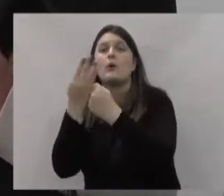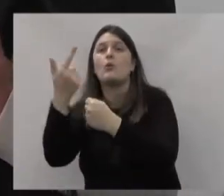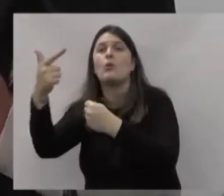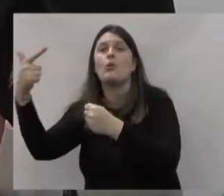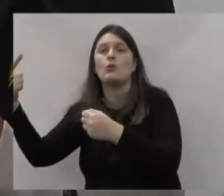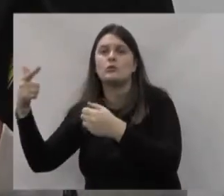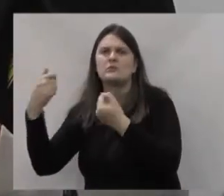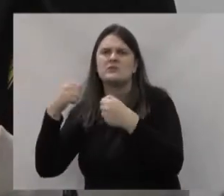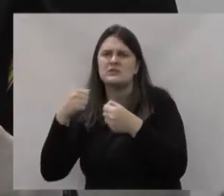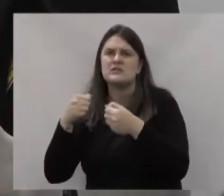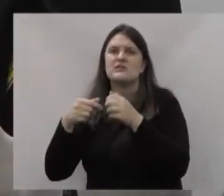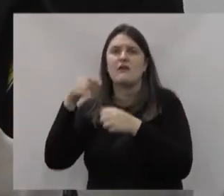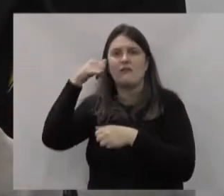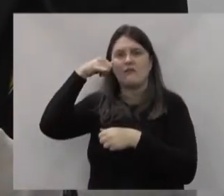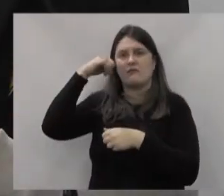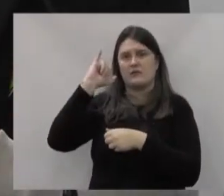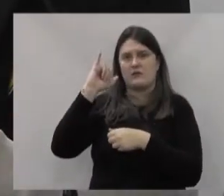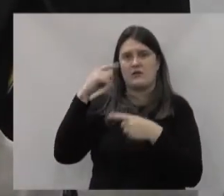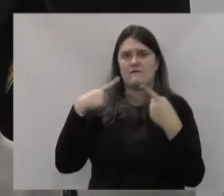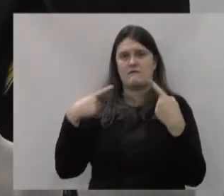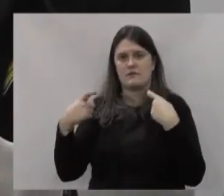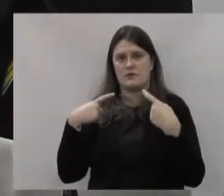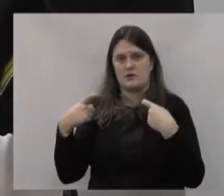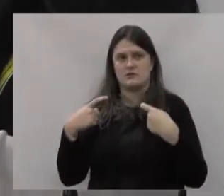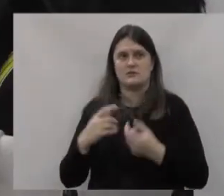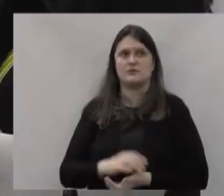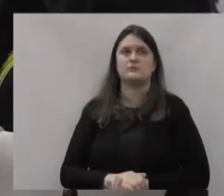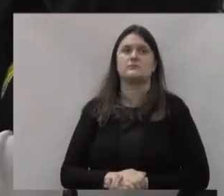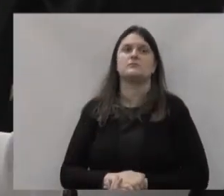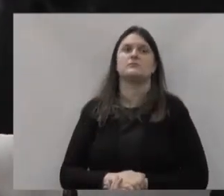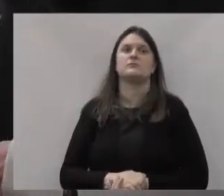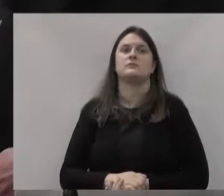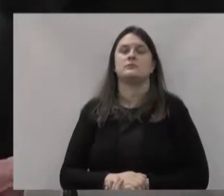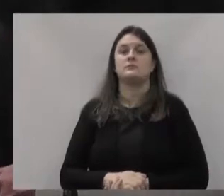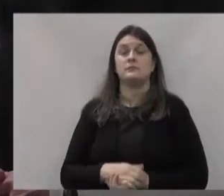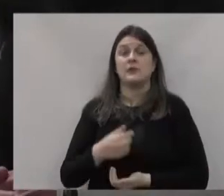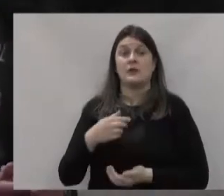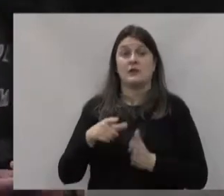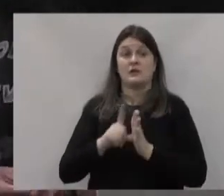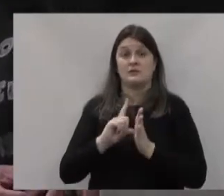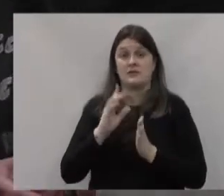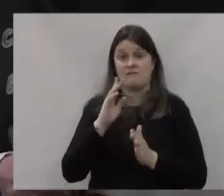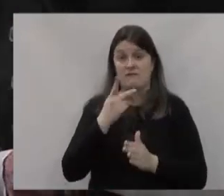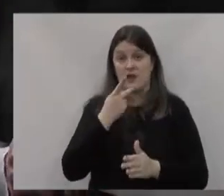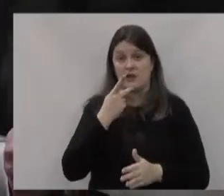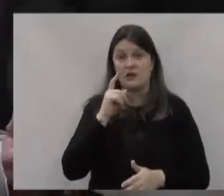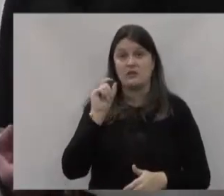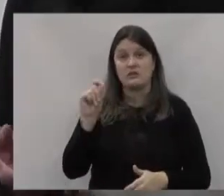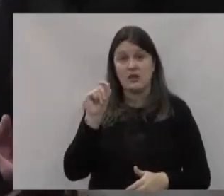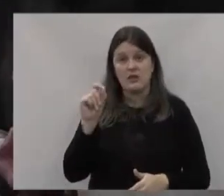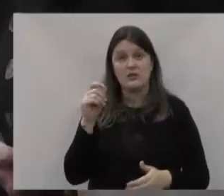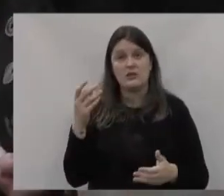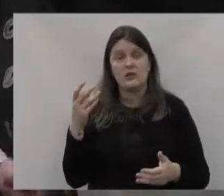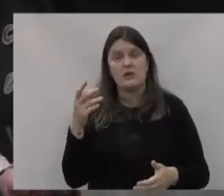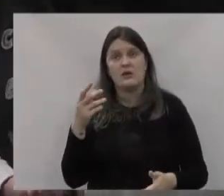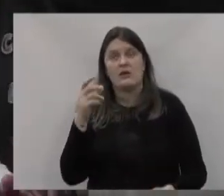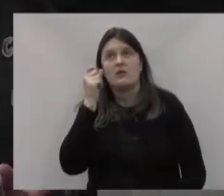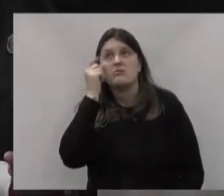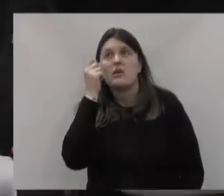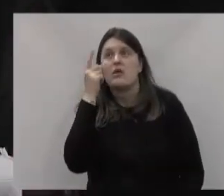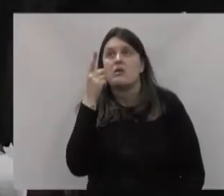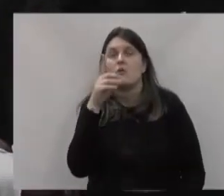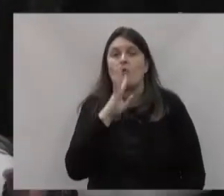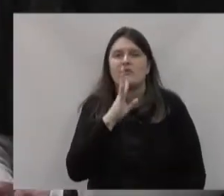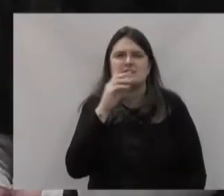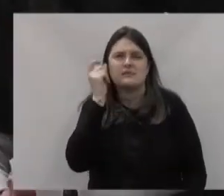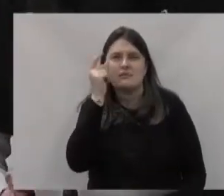principalmente, prevenir as ações de violência também. Né? Eu só queria falar, para quem quiser ter só uma ideia da questão